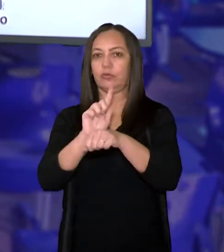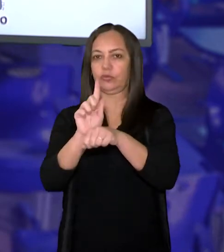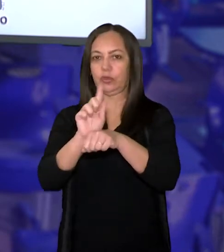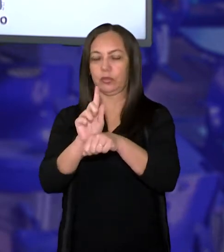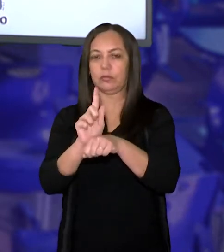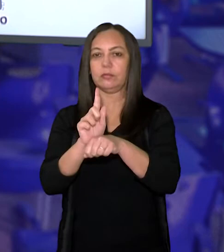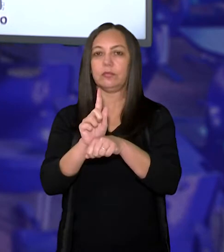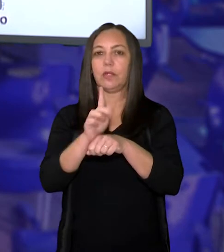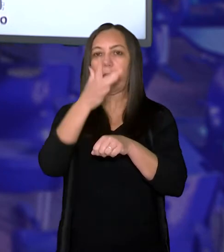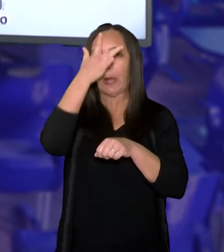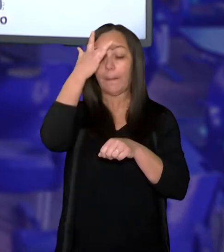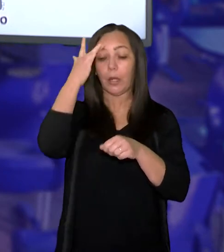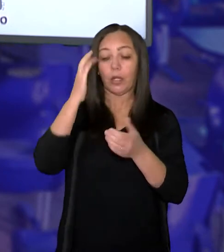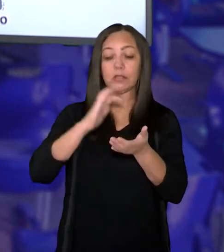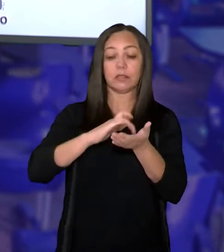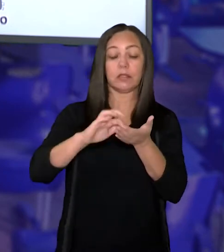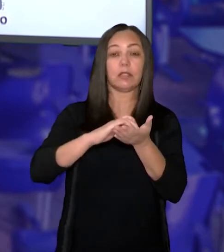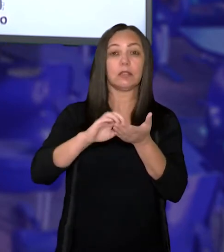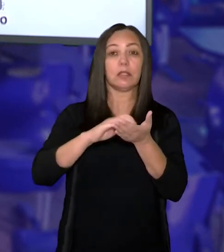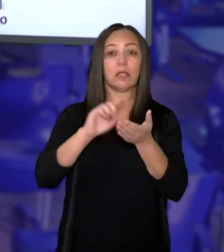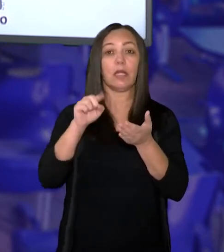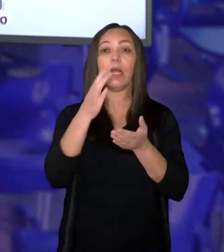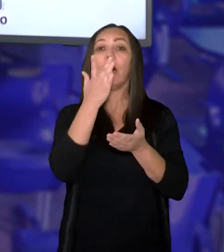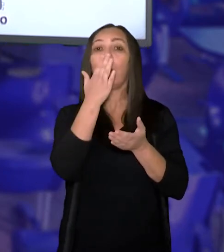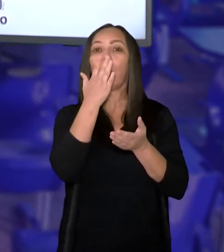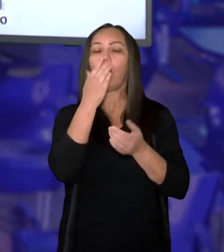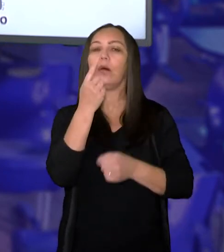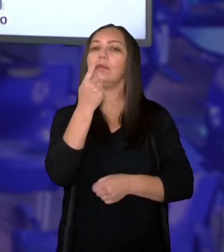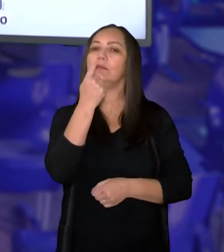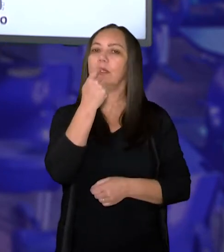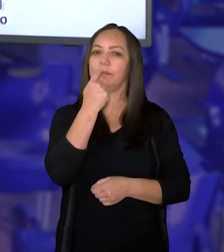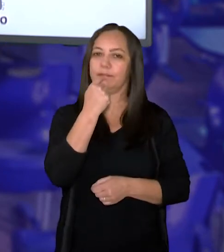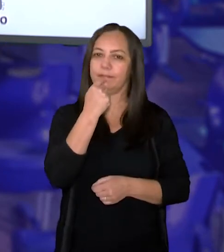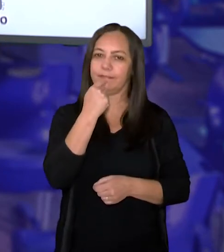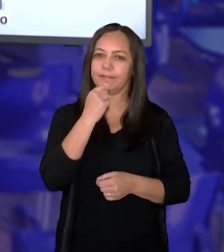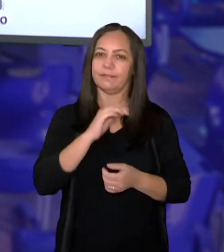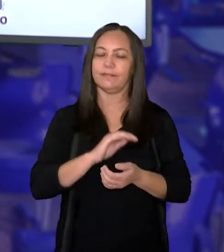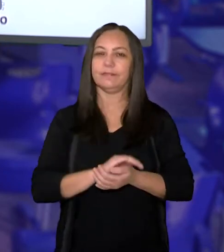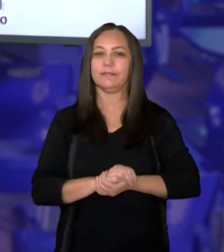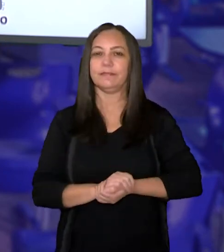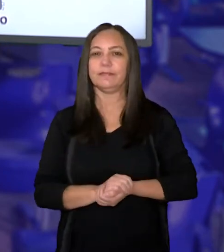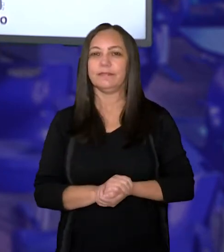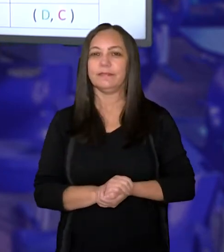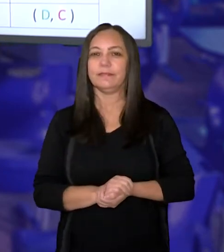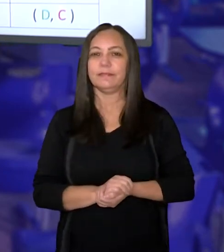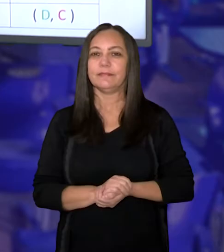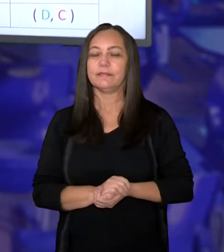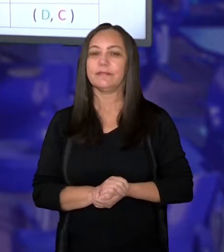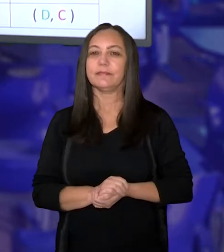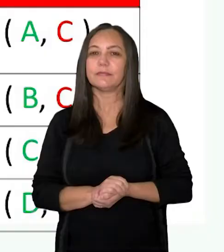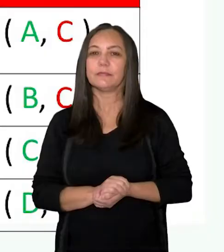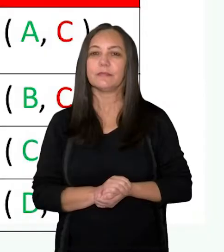gerente. Candidatos a secretário será da cor vermelha.